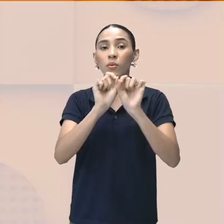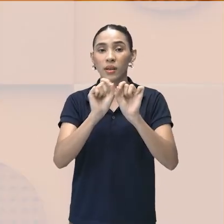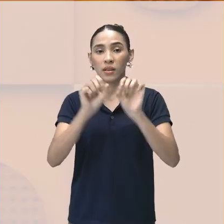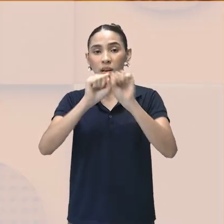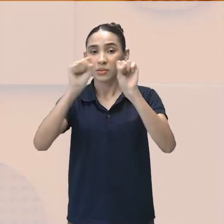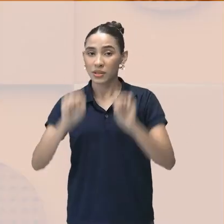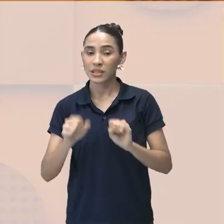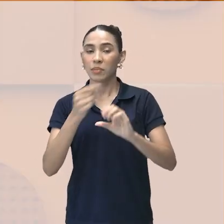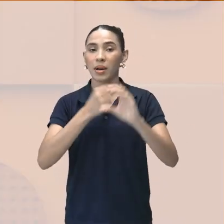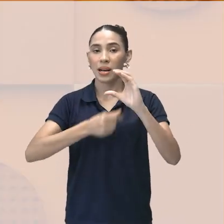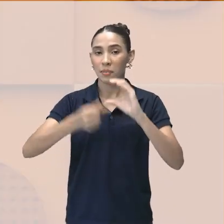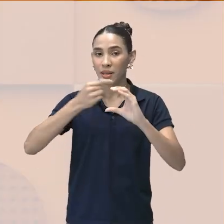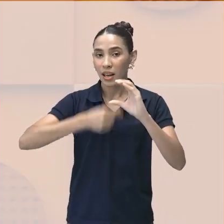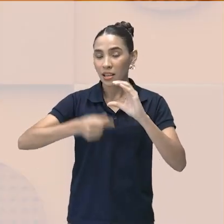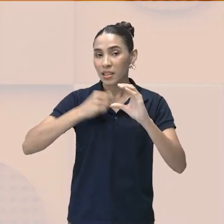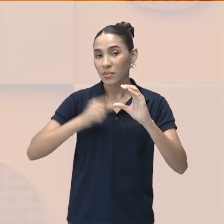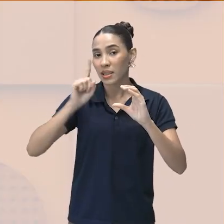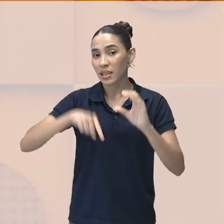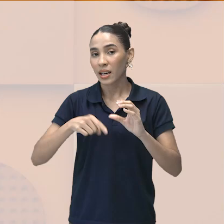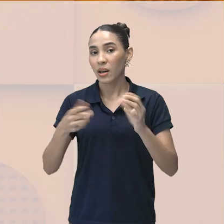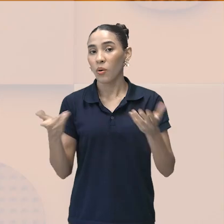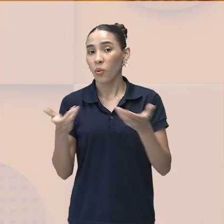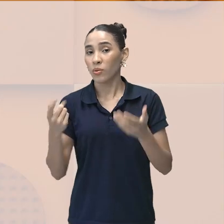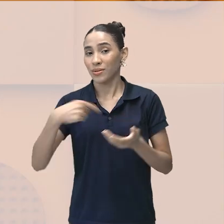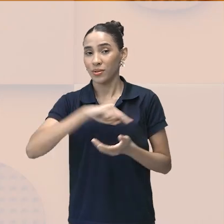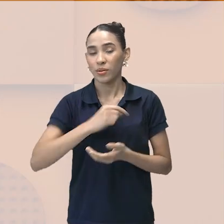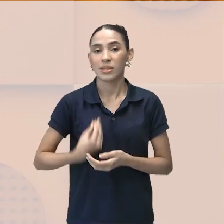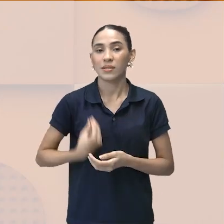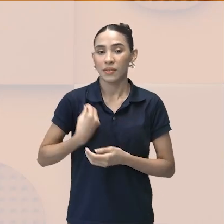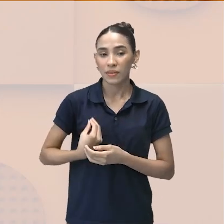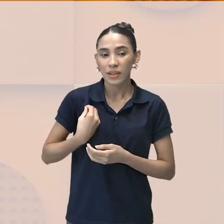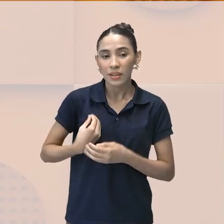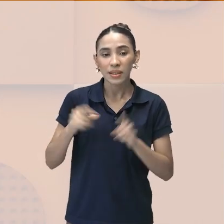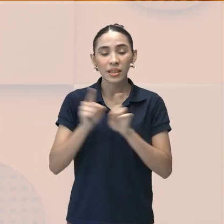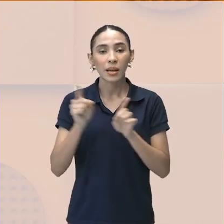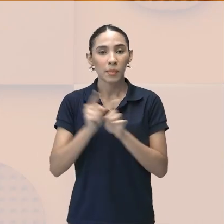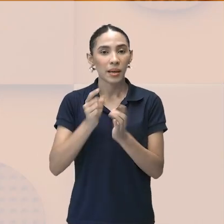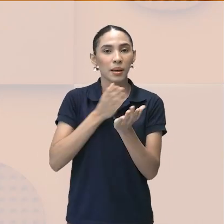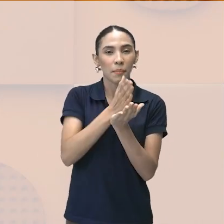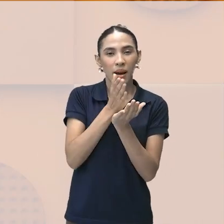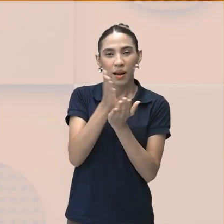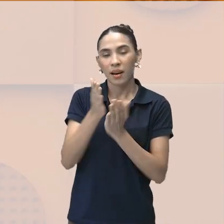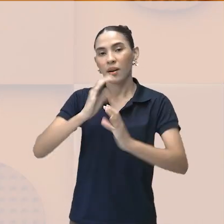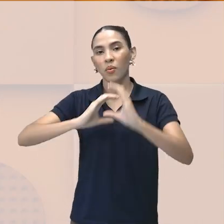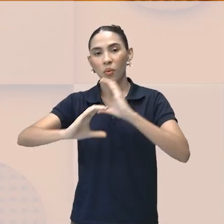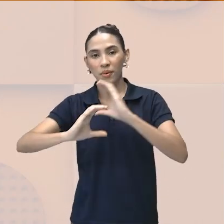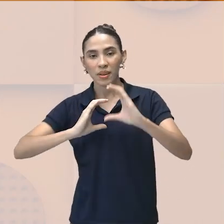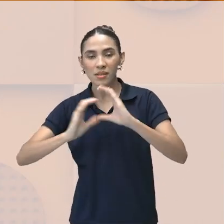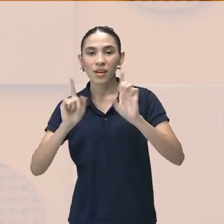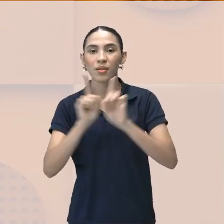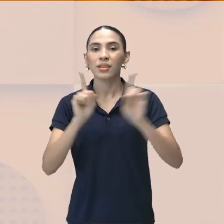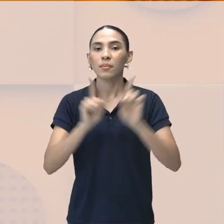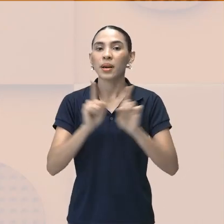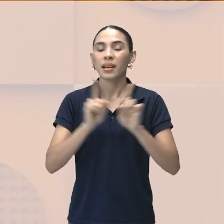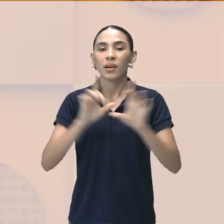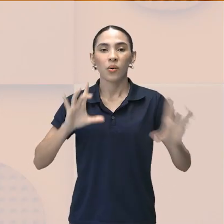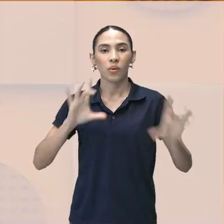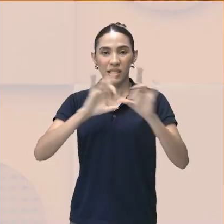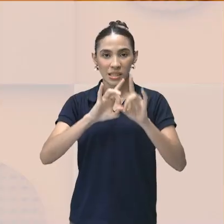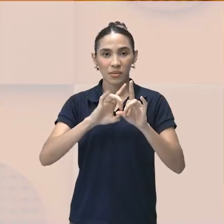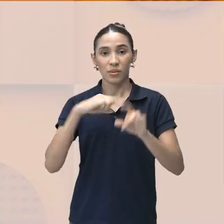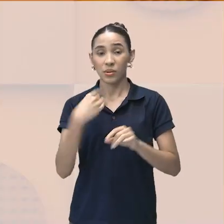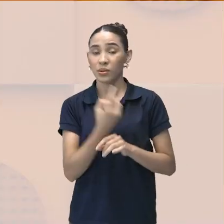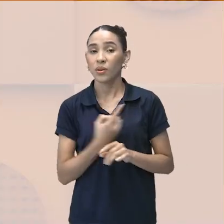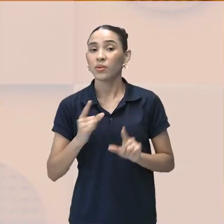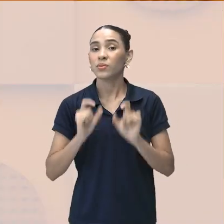sistema capitalista, que é o que a gente vive atualmente com esses meios de comunicações, né, com essas conexões que